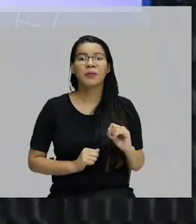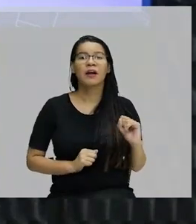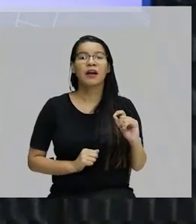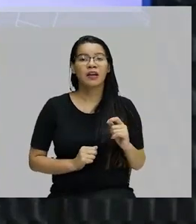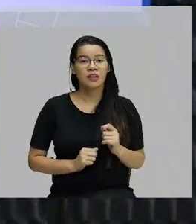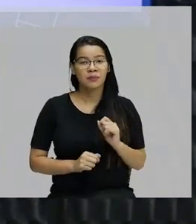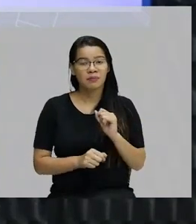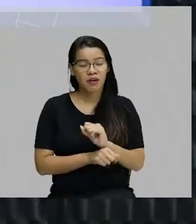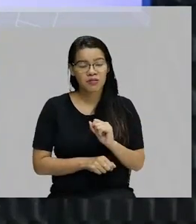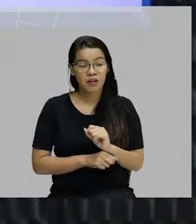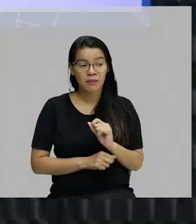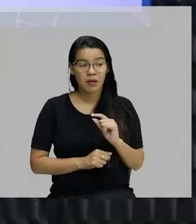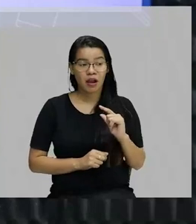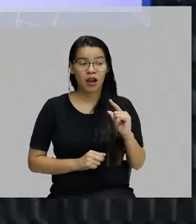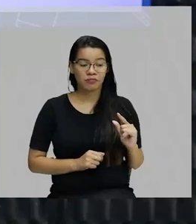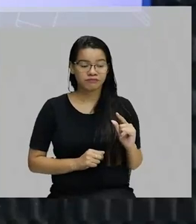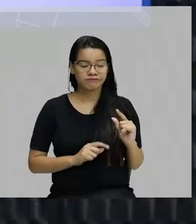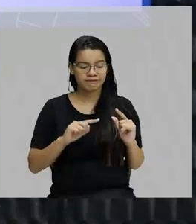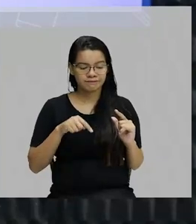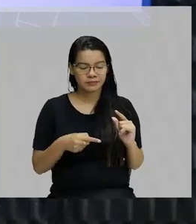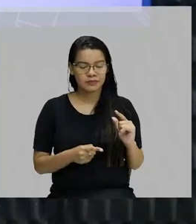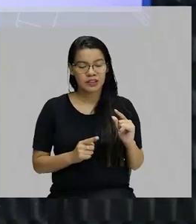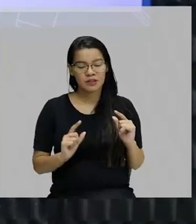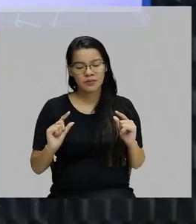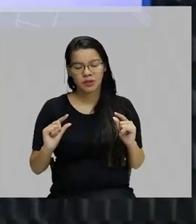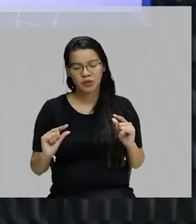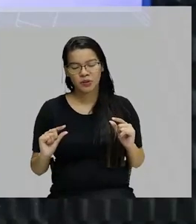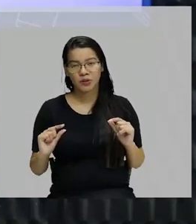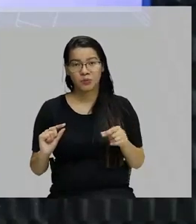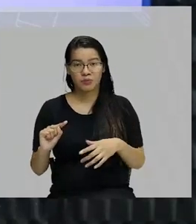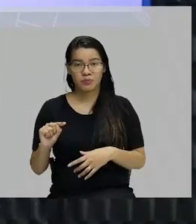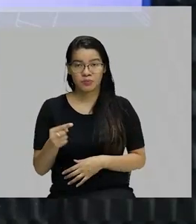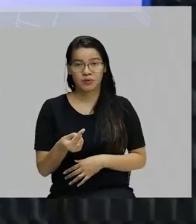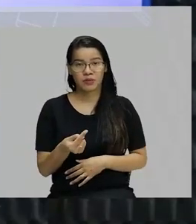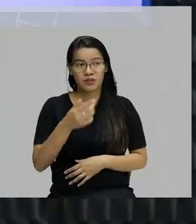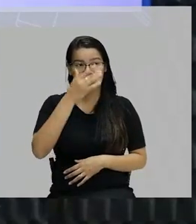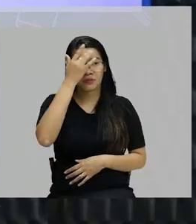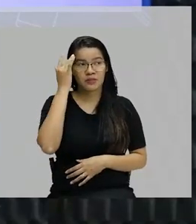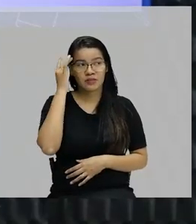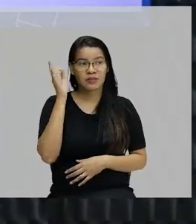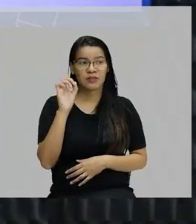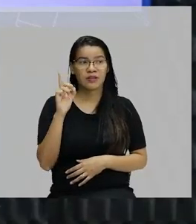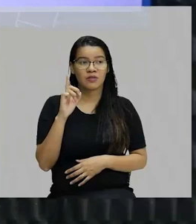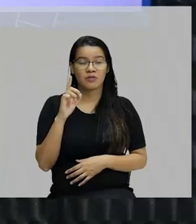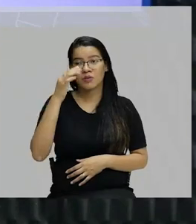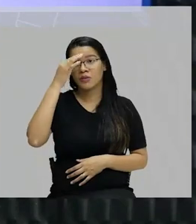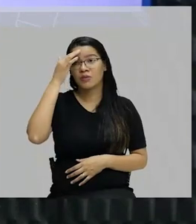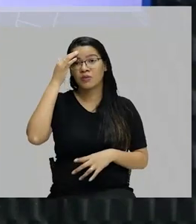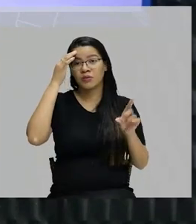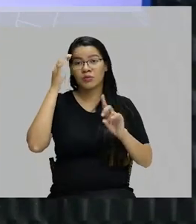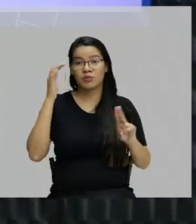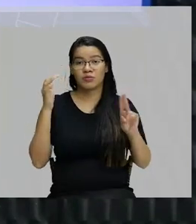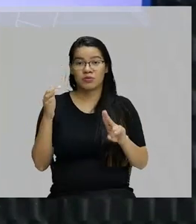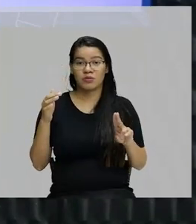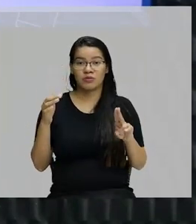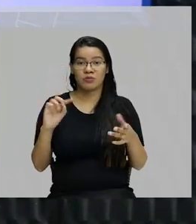menor que um ponto né maior que uma vírgula e menor que um ponto Muitas pessoas não utilizam o o ponto e vírgula